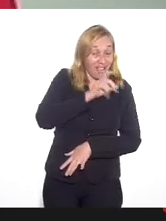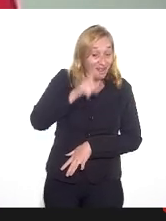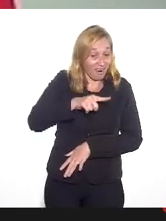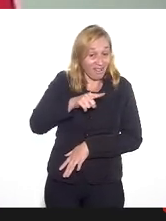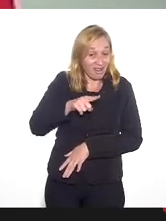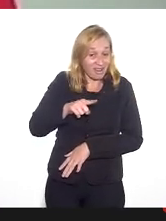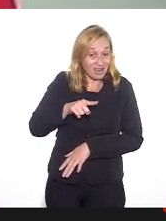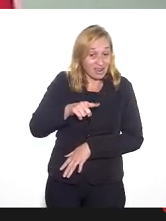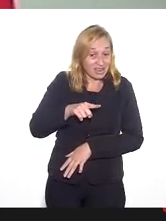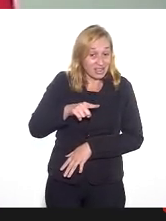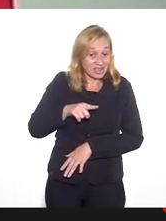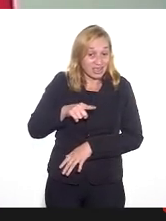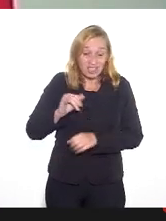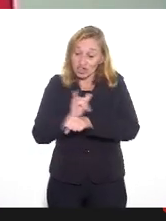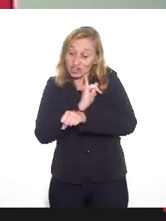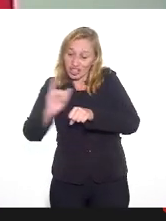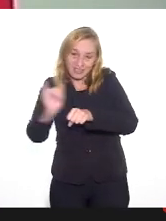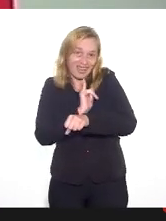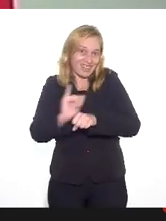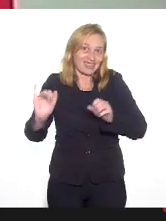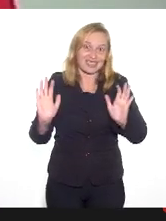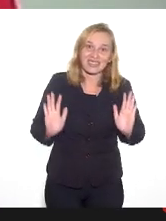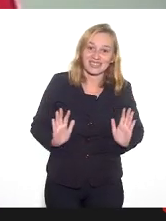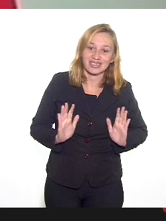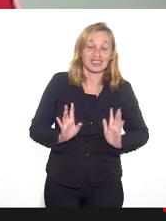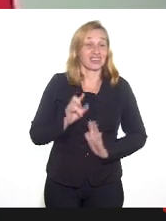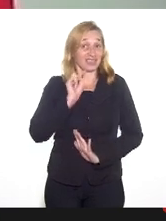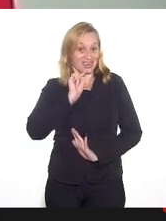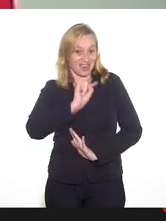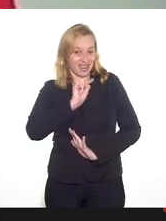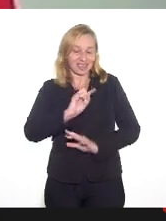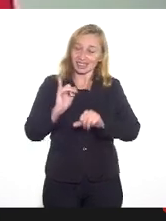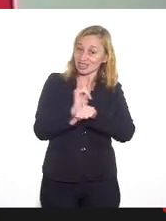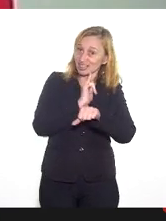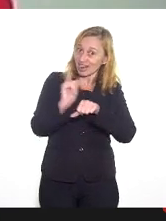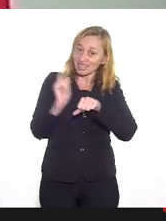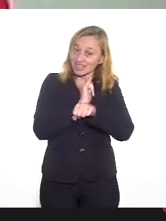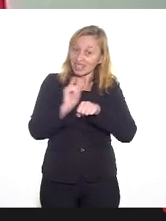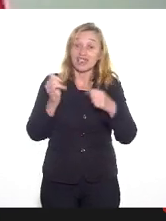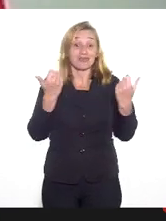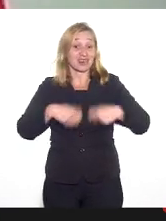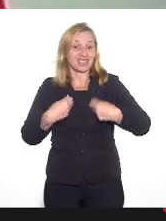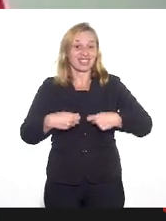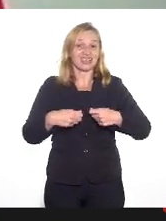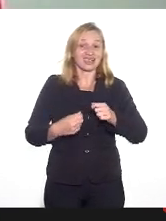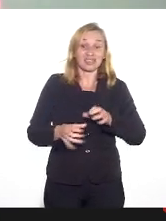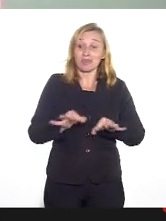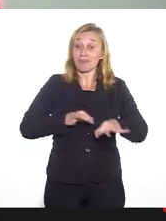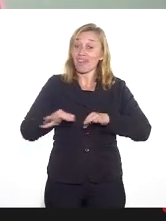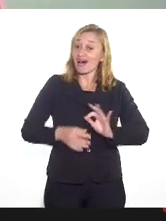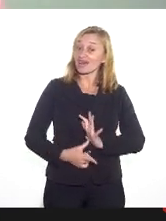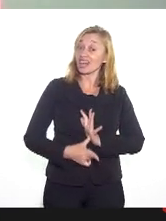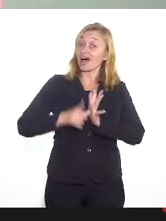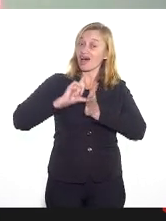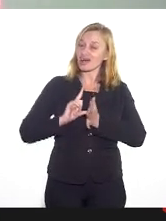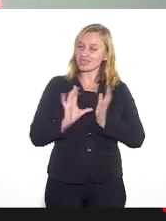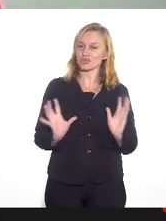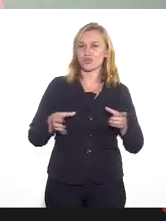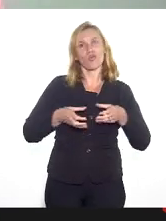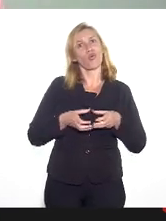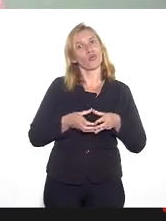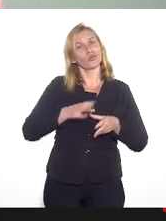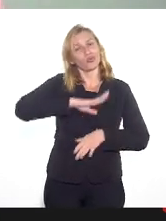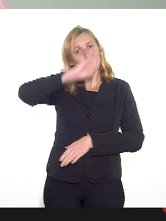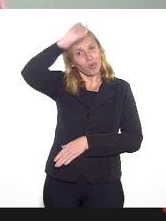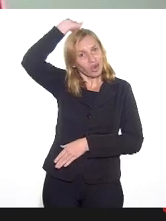sua capacidade de estratégia. Então, essa estratégia teria que ter sido prevista pelo Corpo de